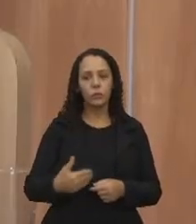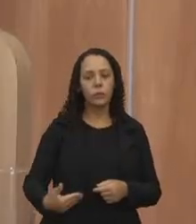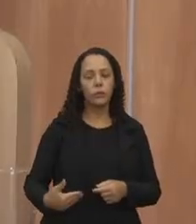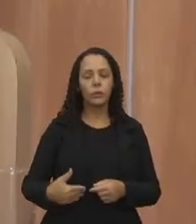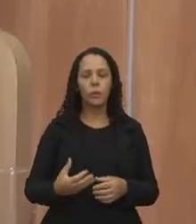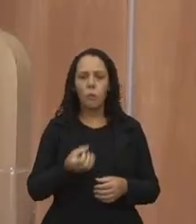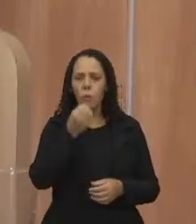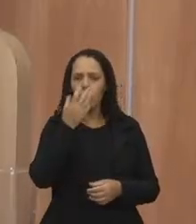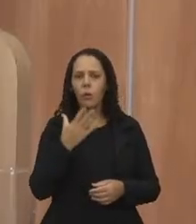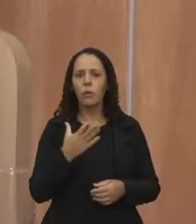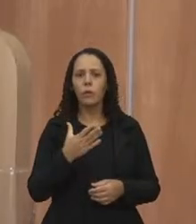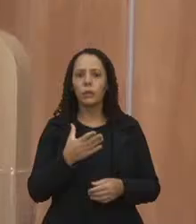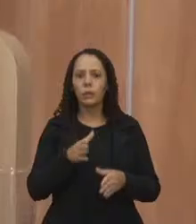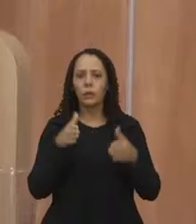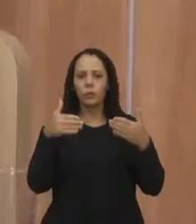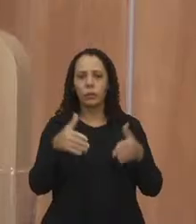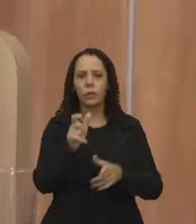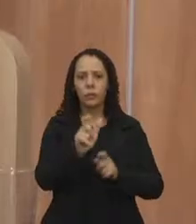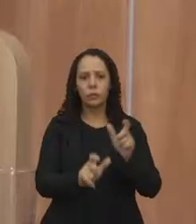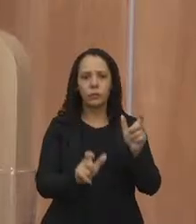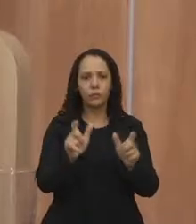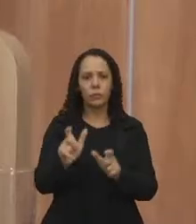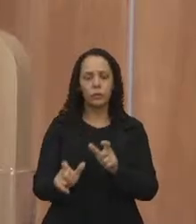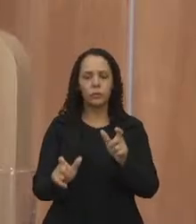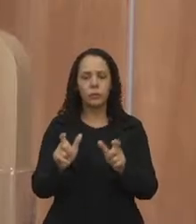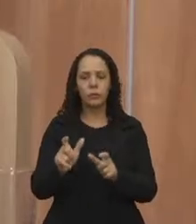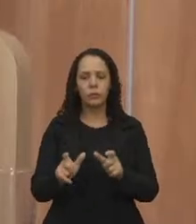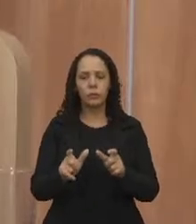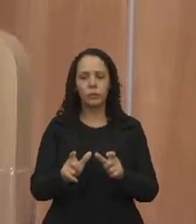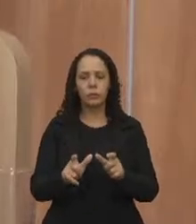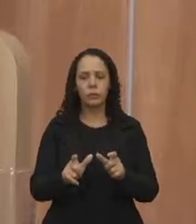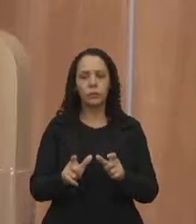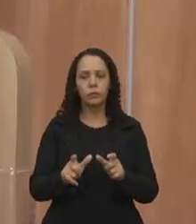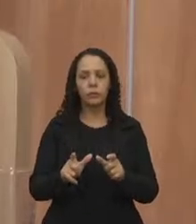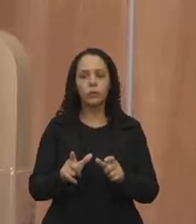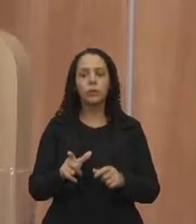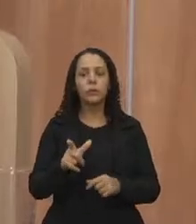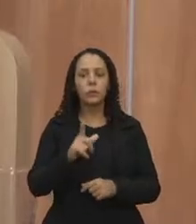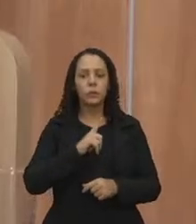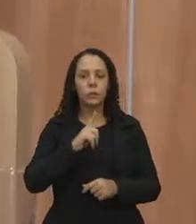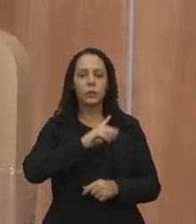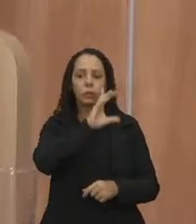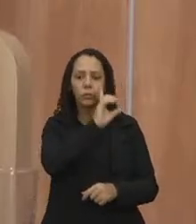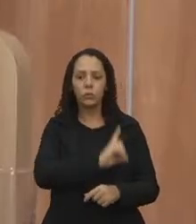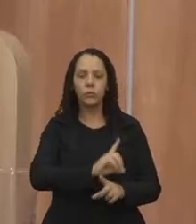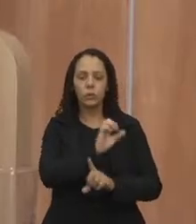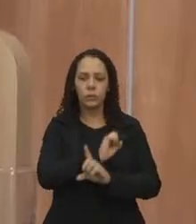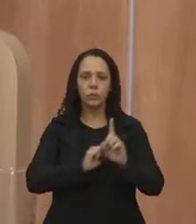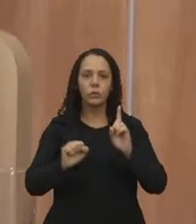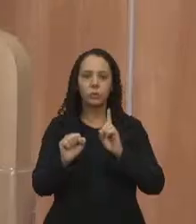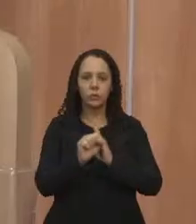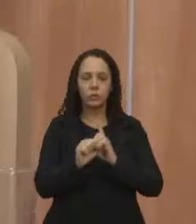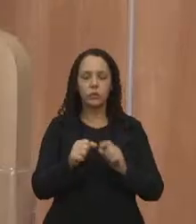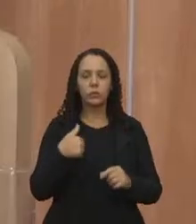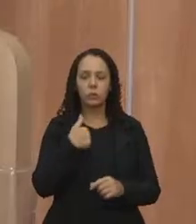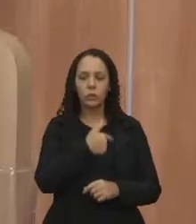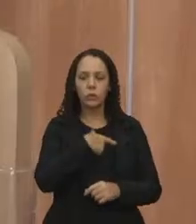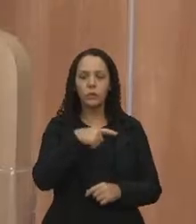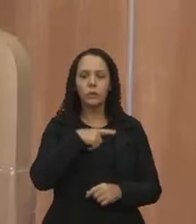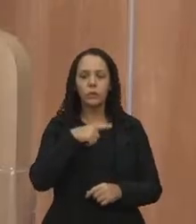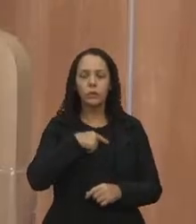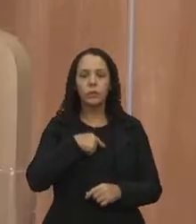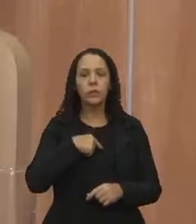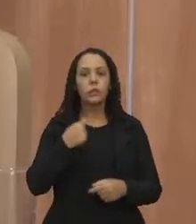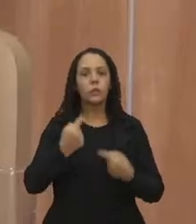as pessoas terem essa capacidade de ascensão social, e a gente tem as nossas políticas de